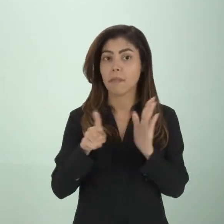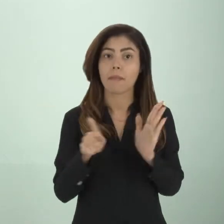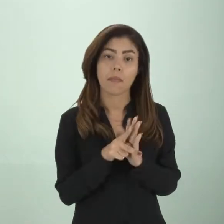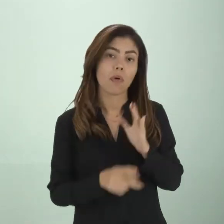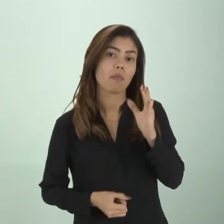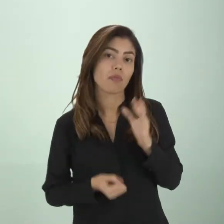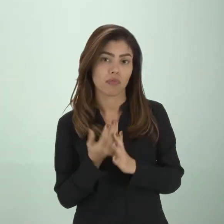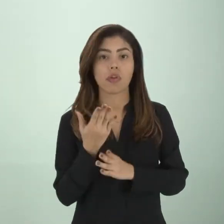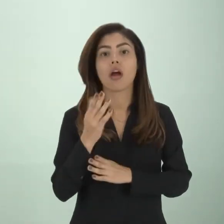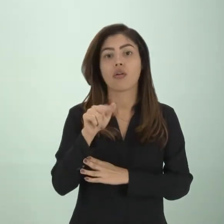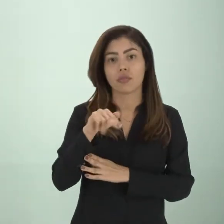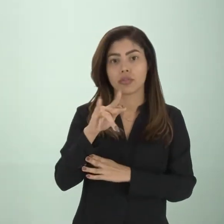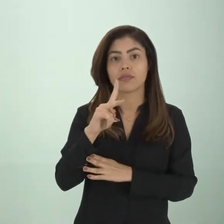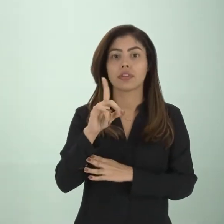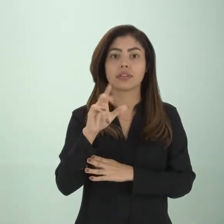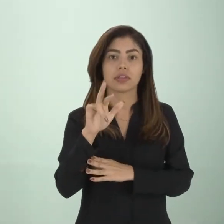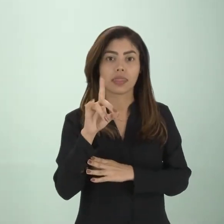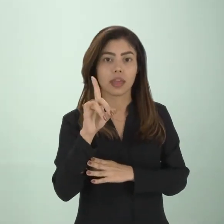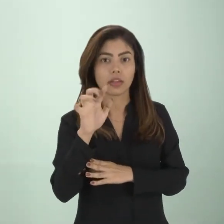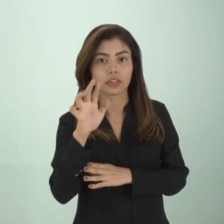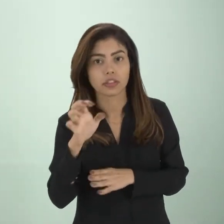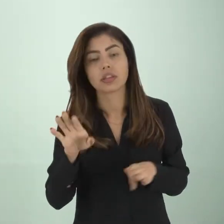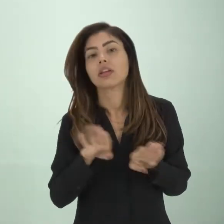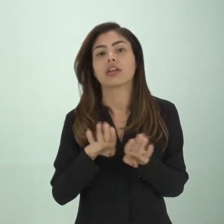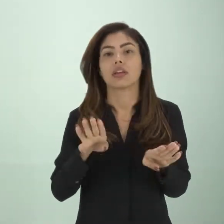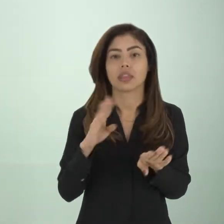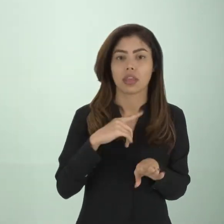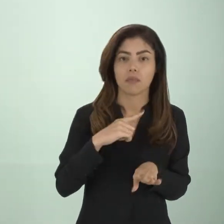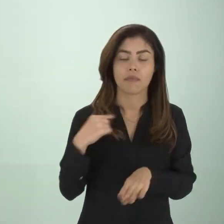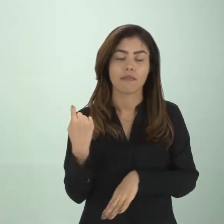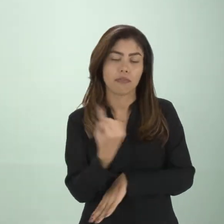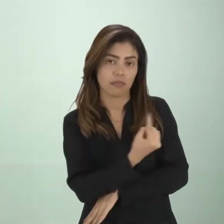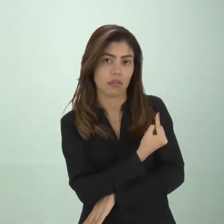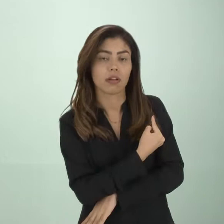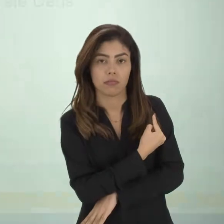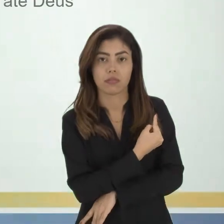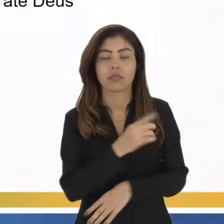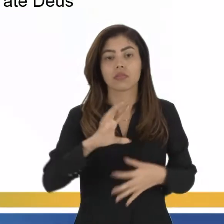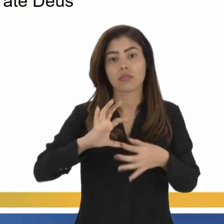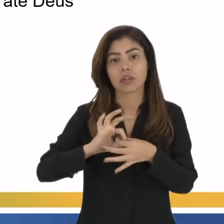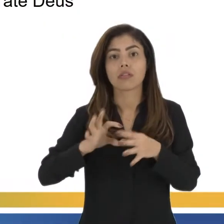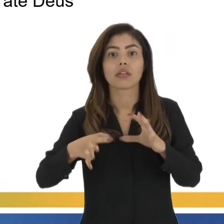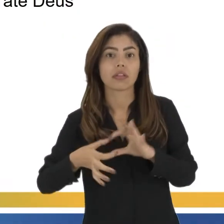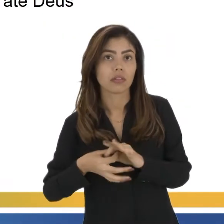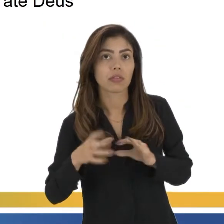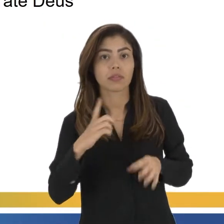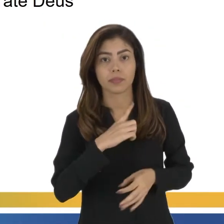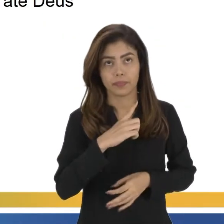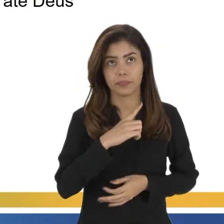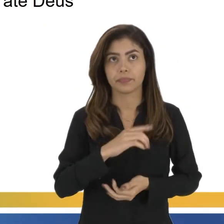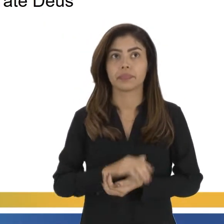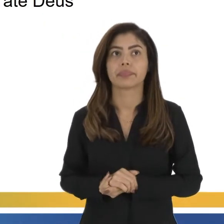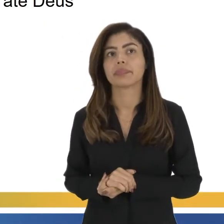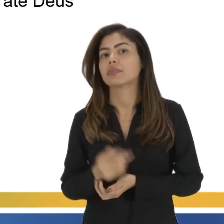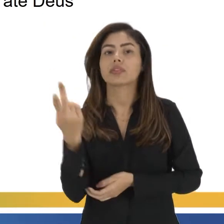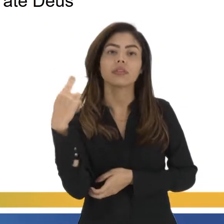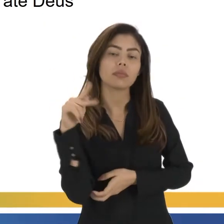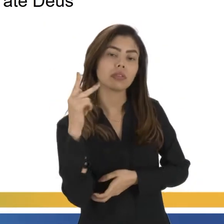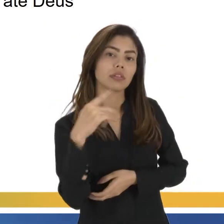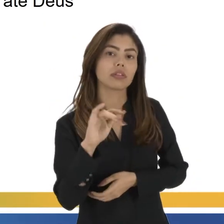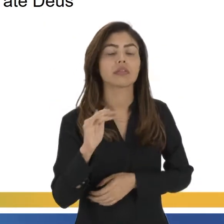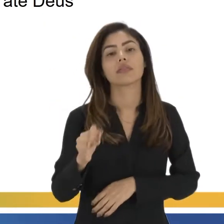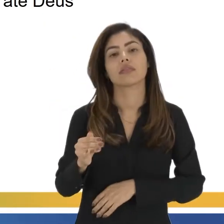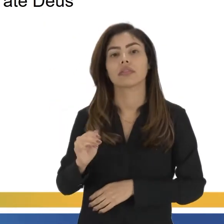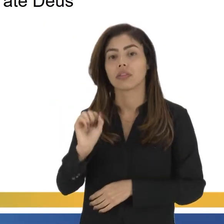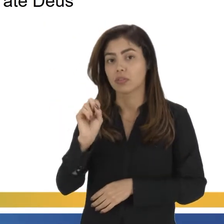nasceram justamente nesse período. Então vamos fazer aí a contextualização. O período da Idade